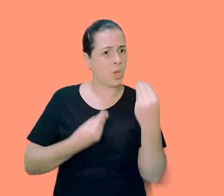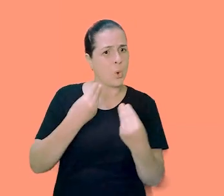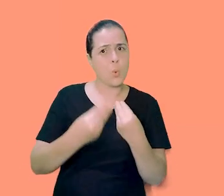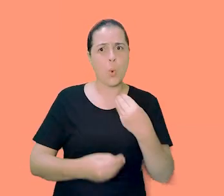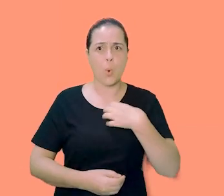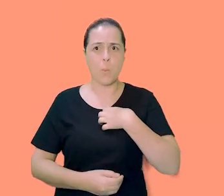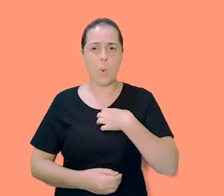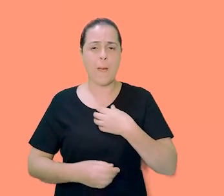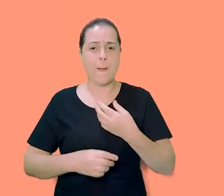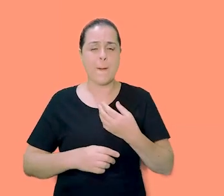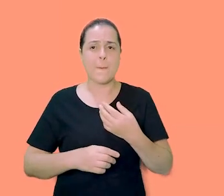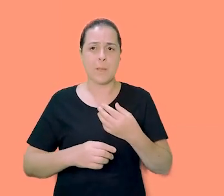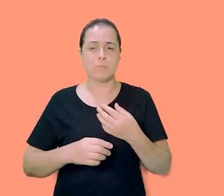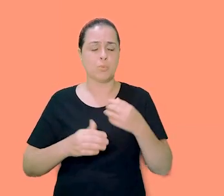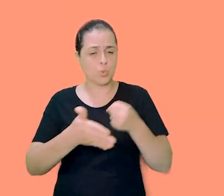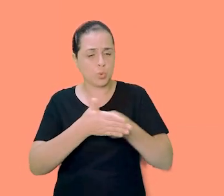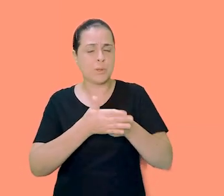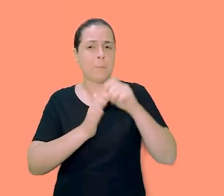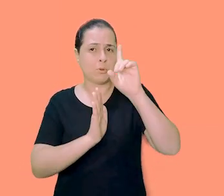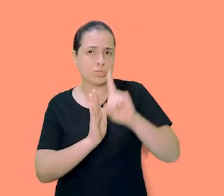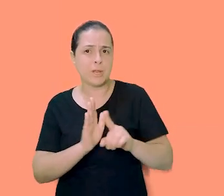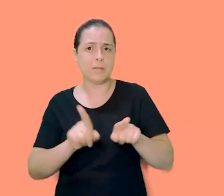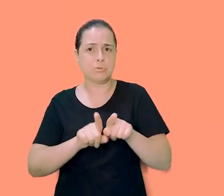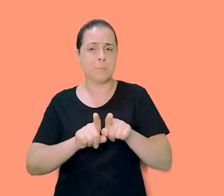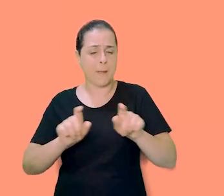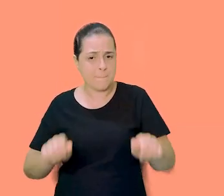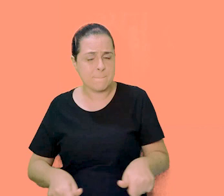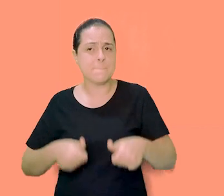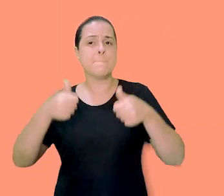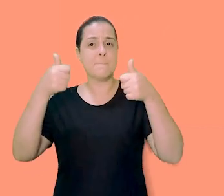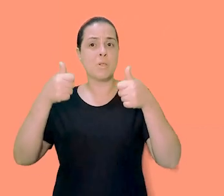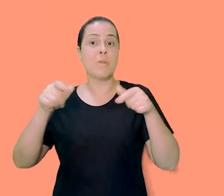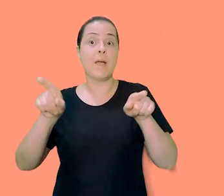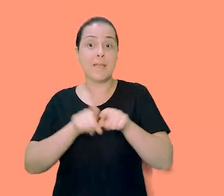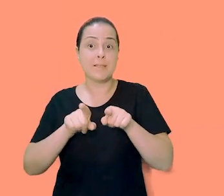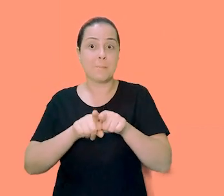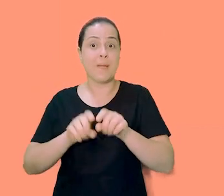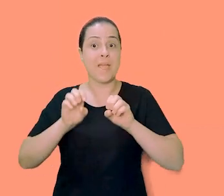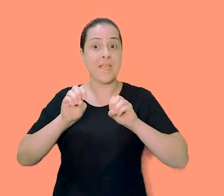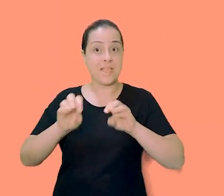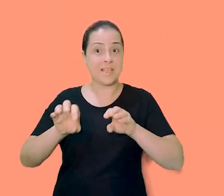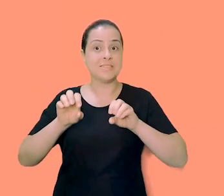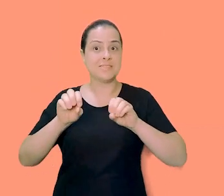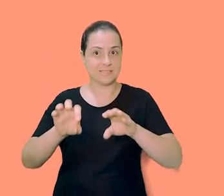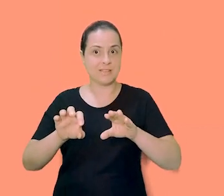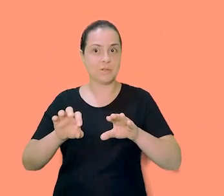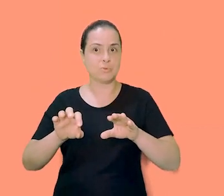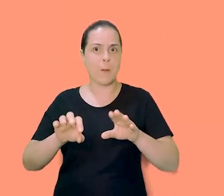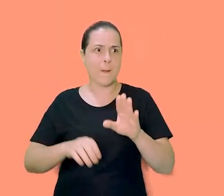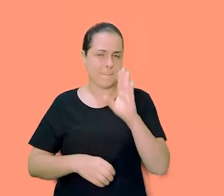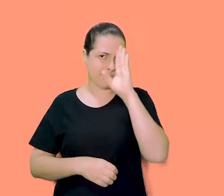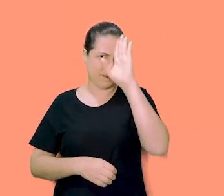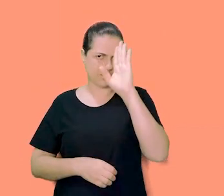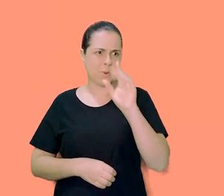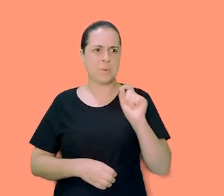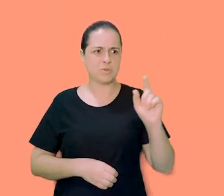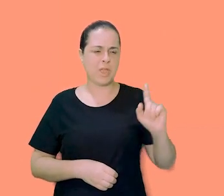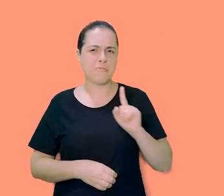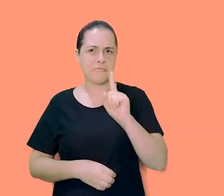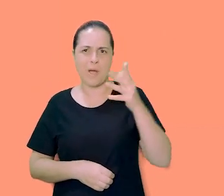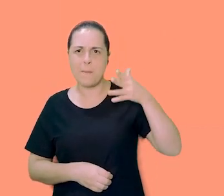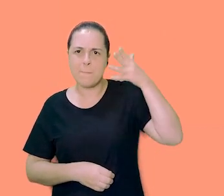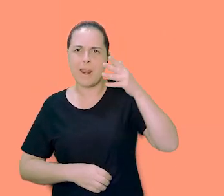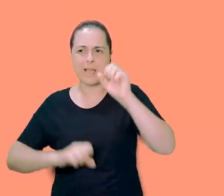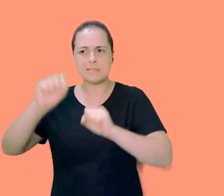como melhorar a sua condição, e também letrando, vamos dizer assim, principalmente empresas, para que a